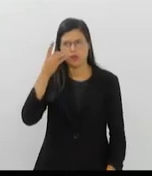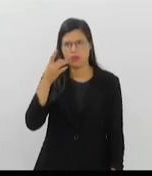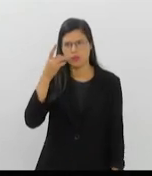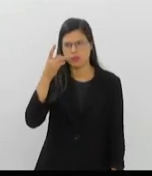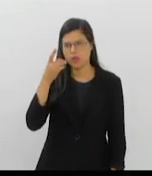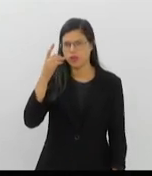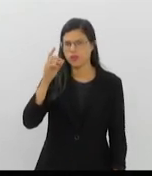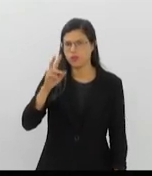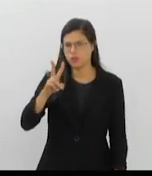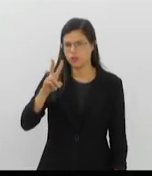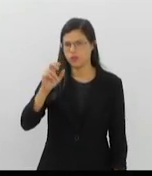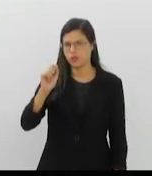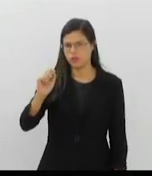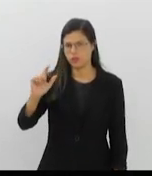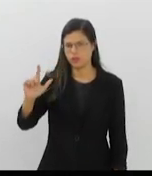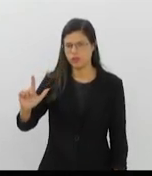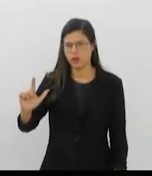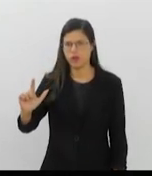Ceasa